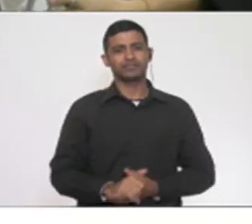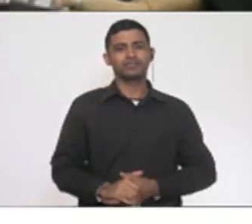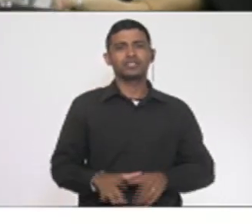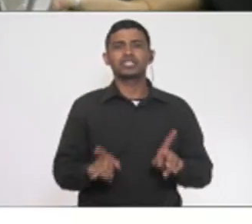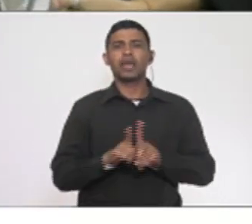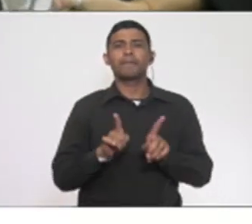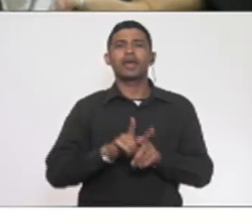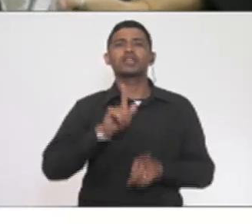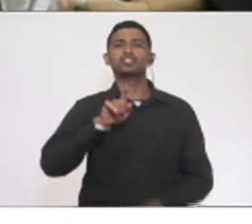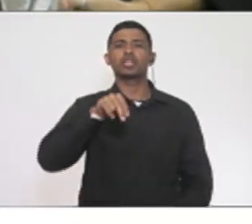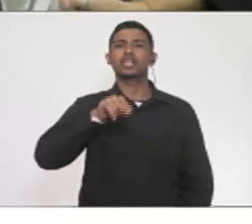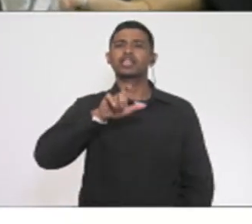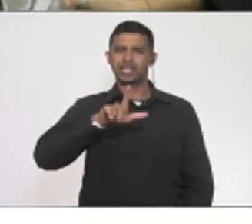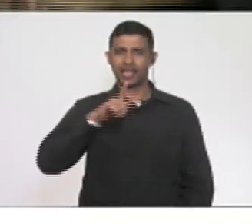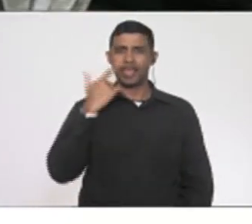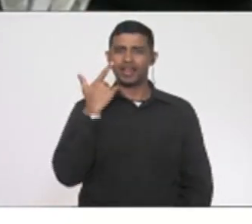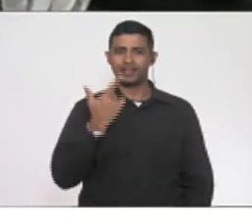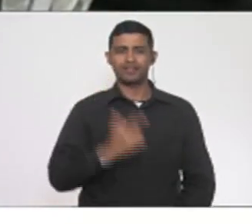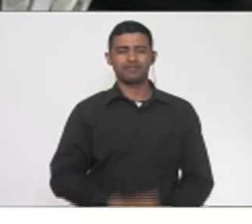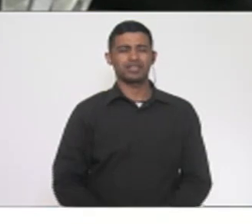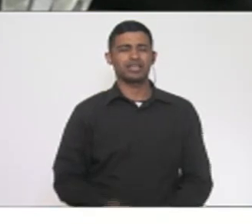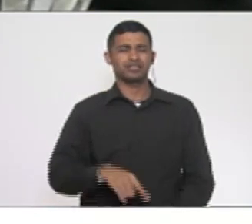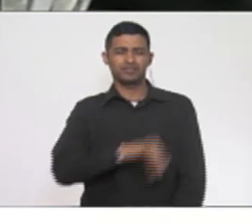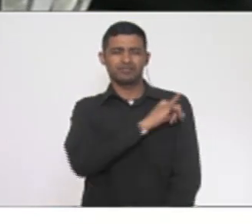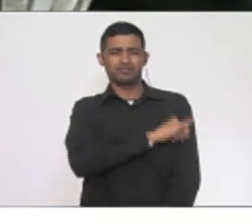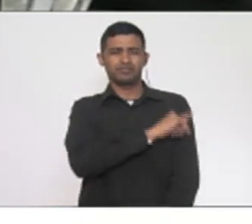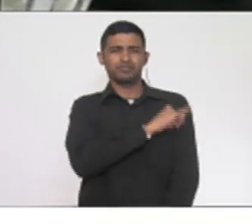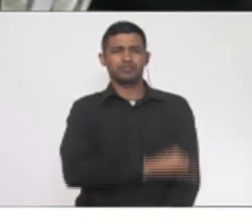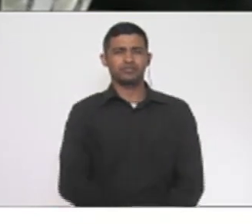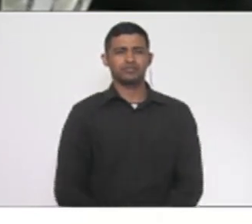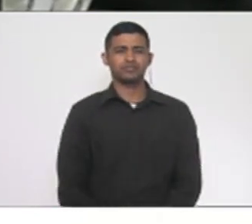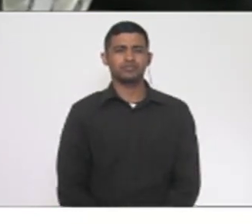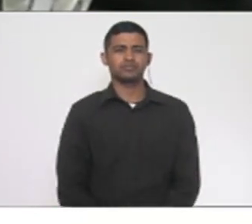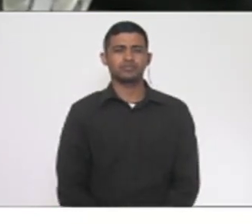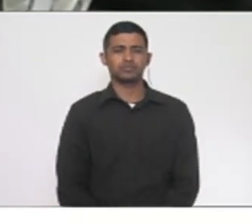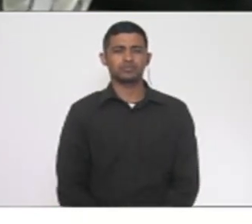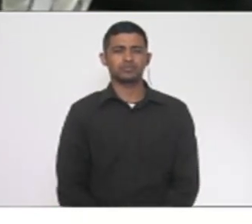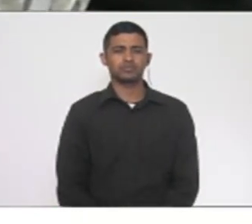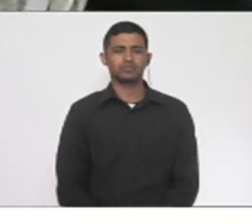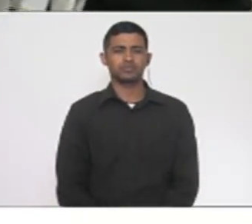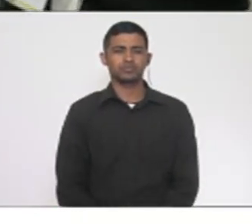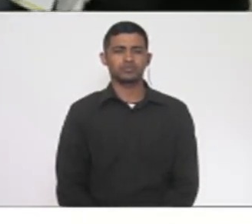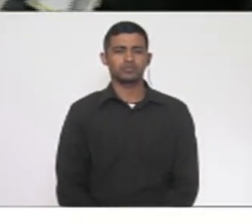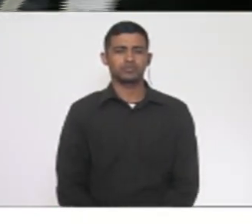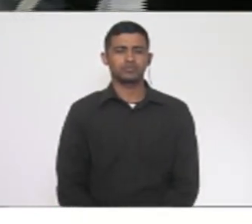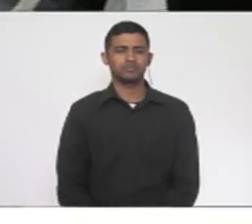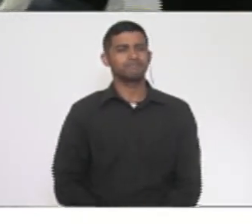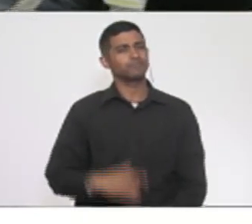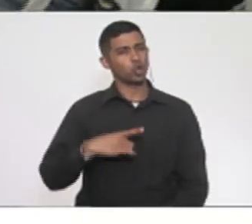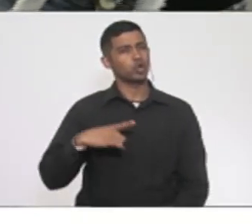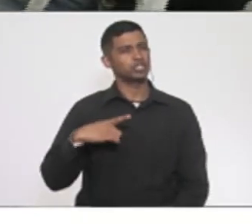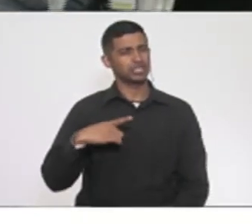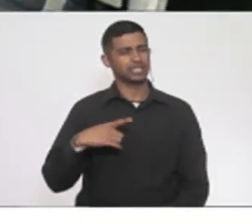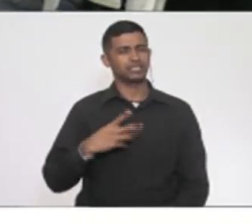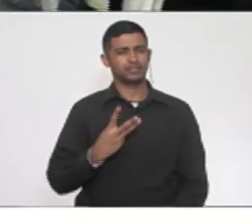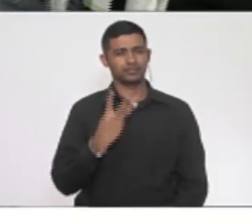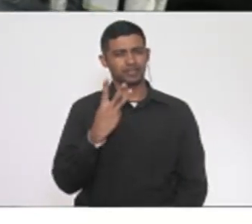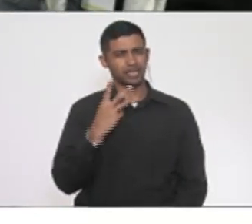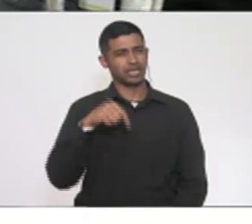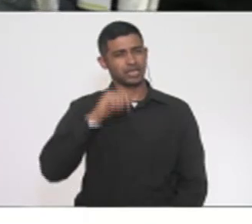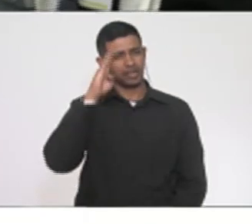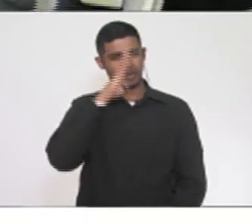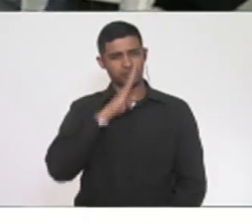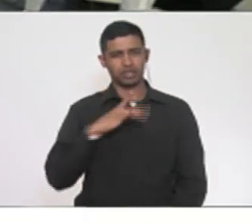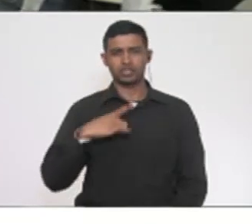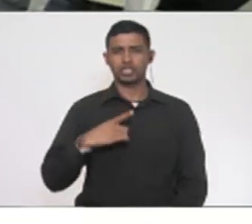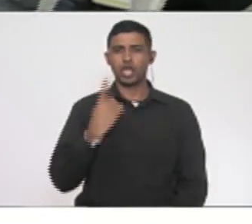no GNL pelos terminais de regasificação. Do Rio de Janeiro, hoje em dia, está sem navio, mas ela tem 3 terminais no Brasil. Tem um também